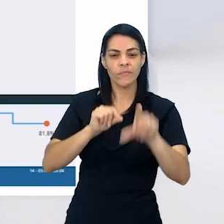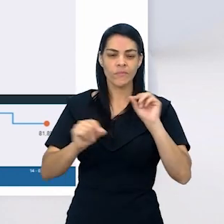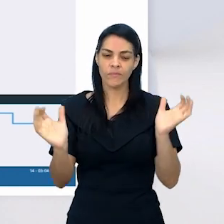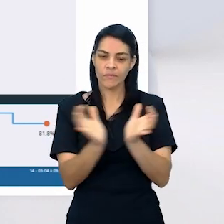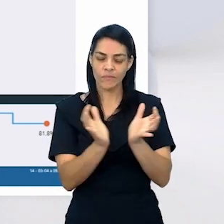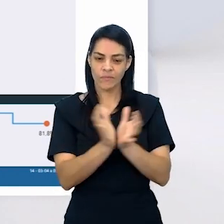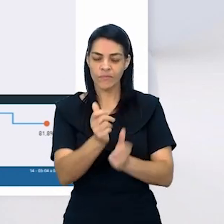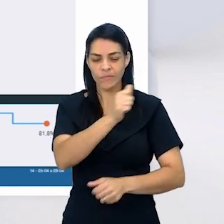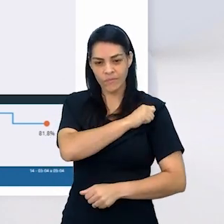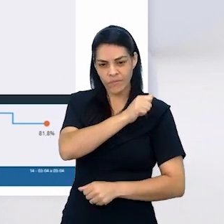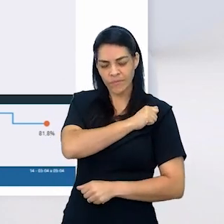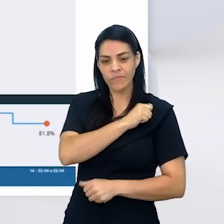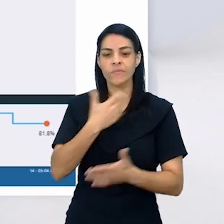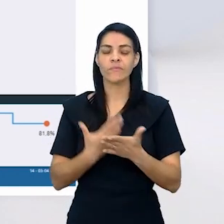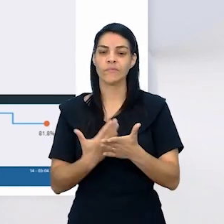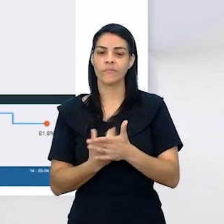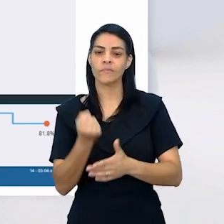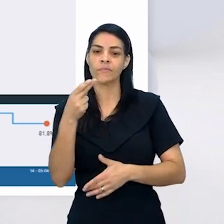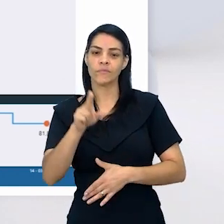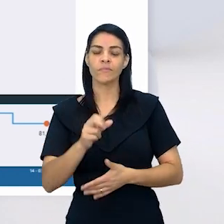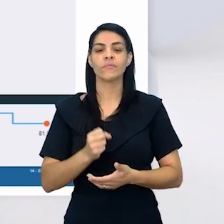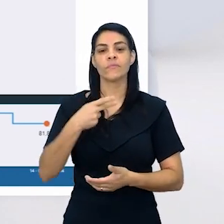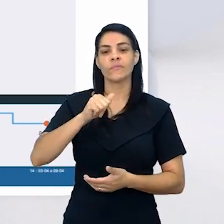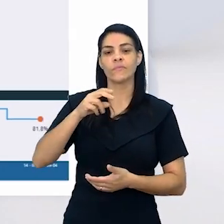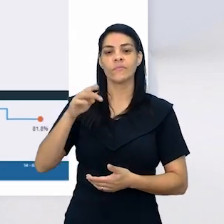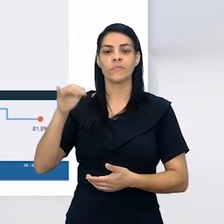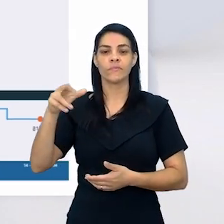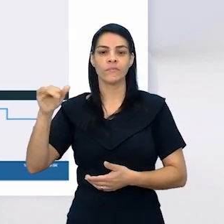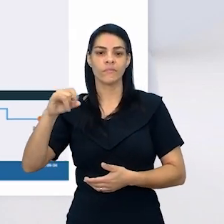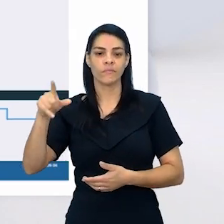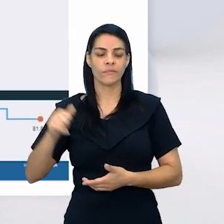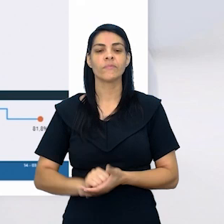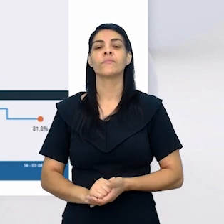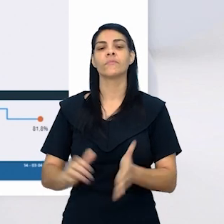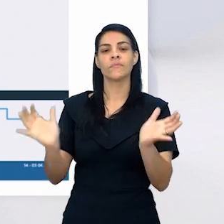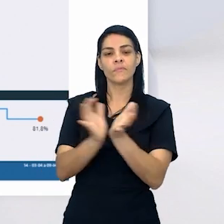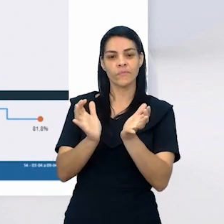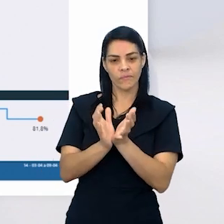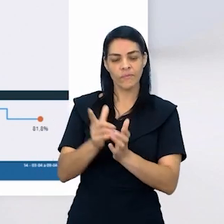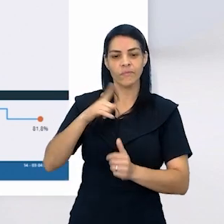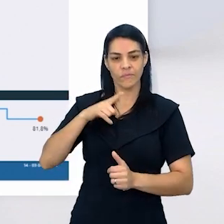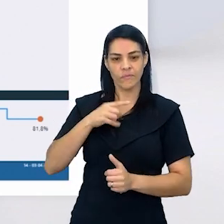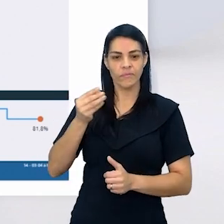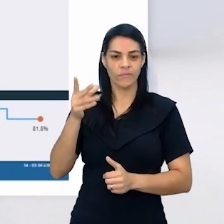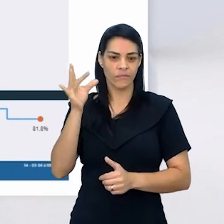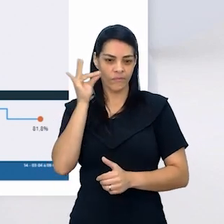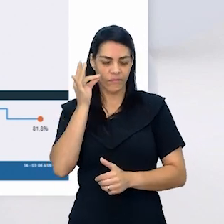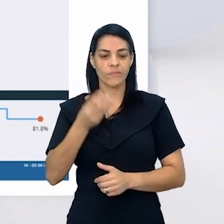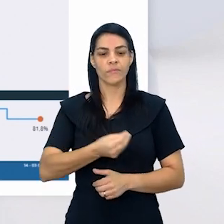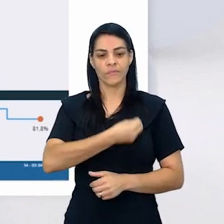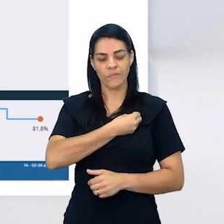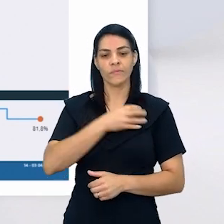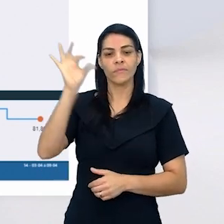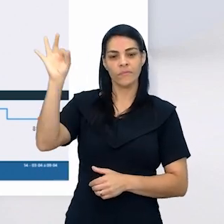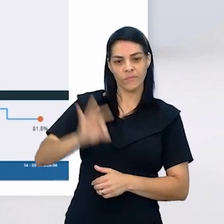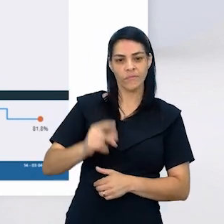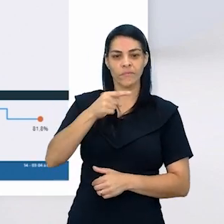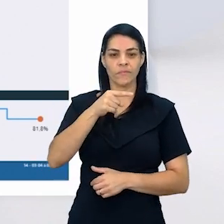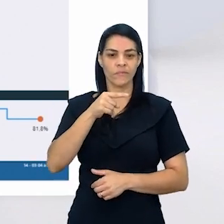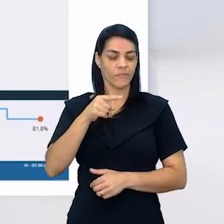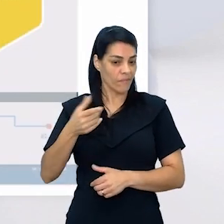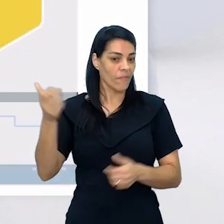alunos aulas ou Matriz selecione turma e constará a presença em porcentagem é possível